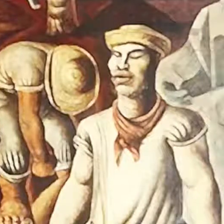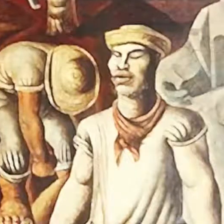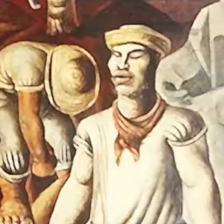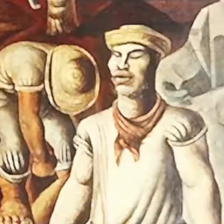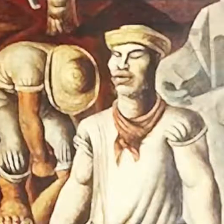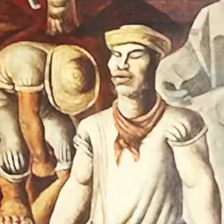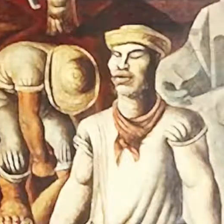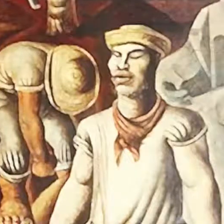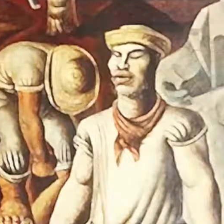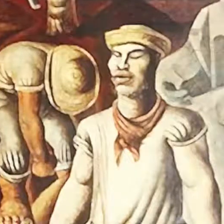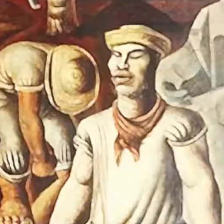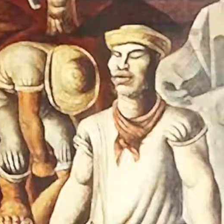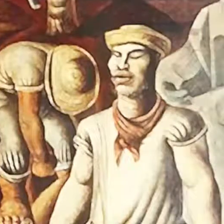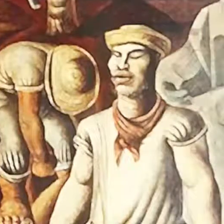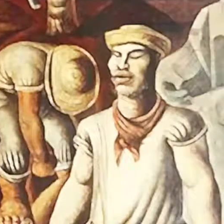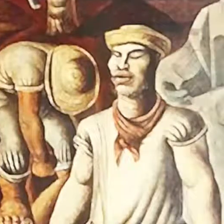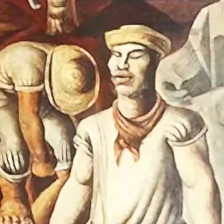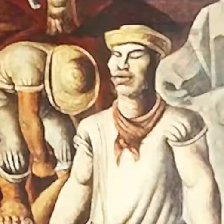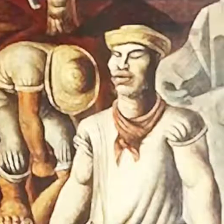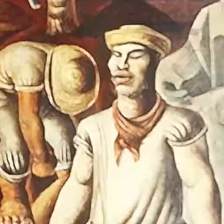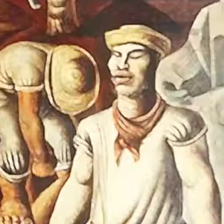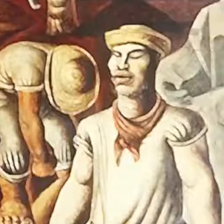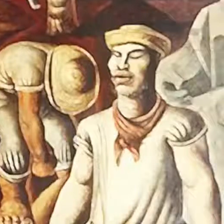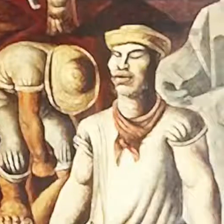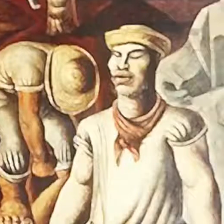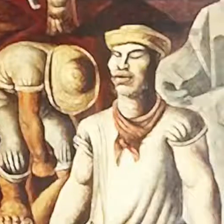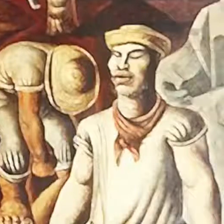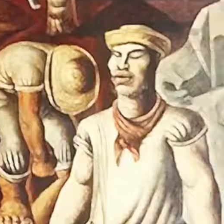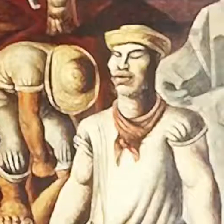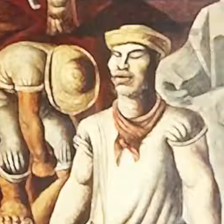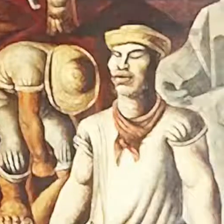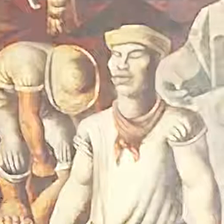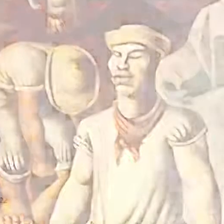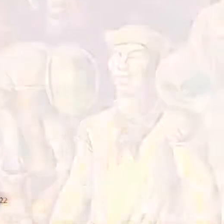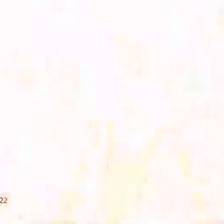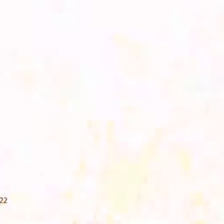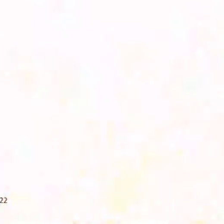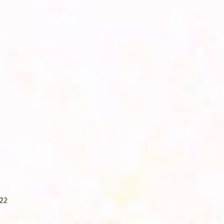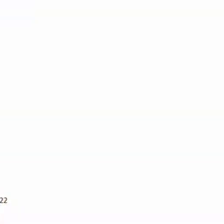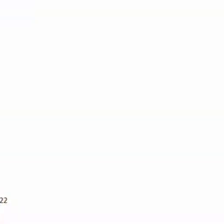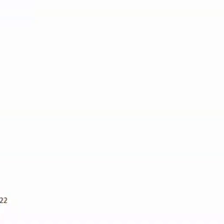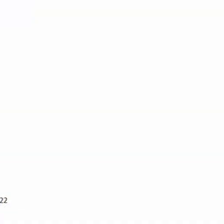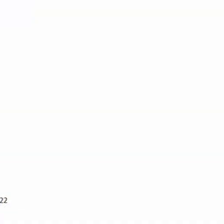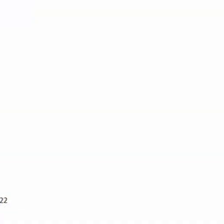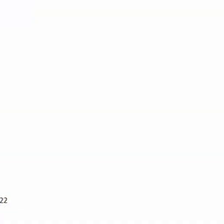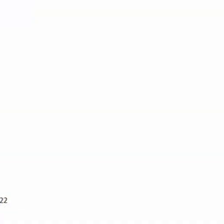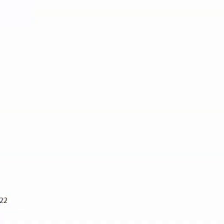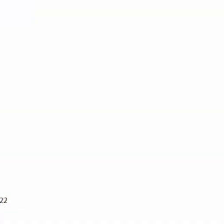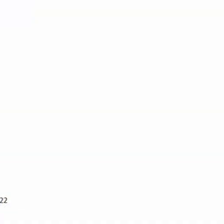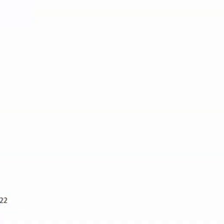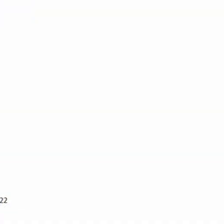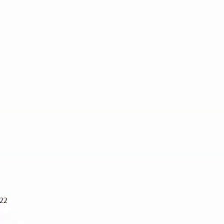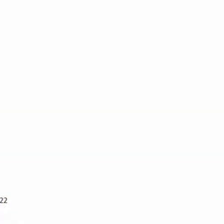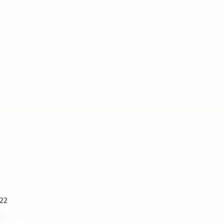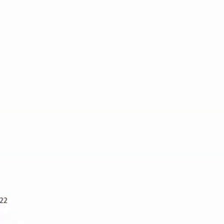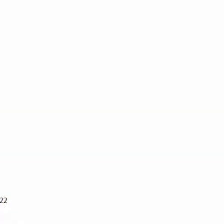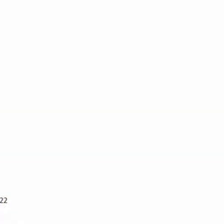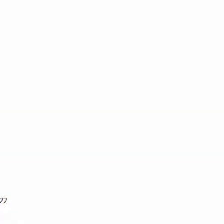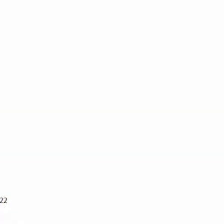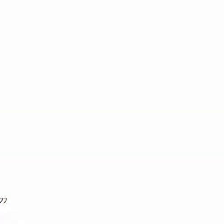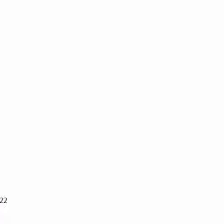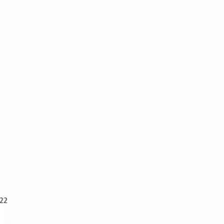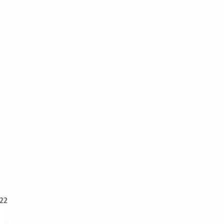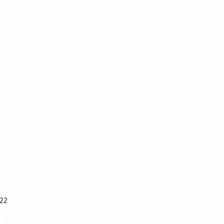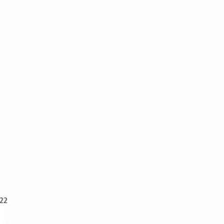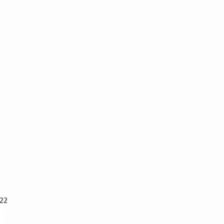o mercado do café. Olha aí na tela para vocês. Olha aí na tela de vocês. Então, é o